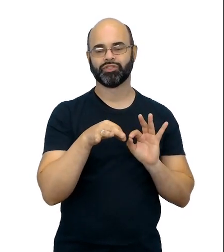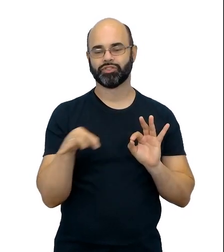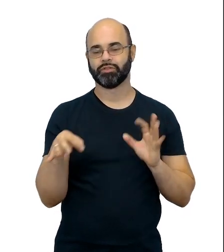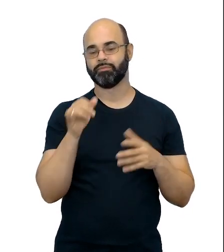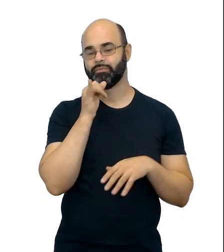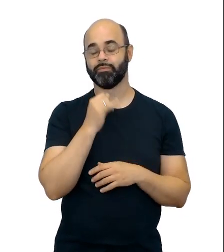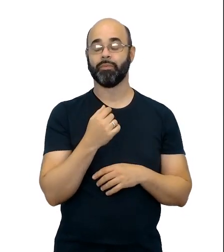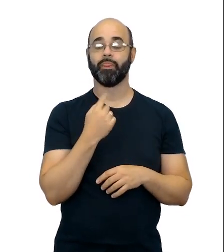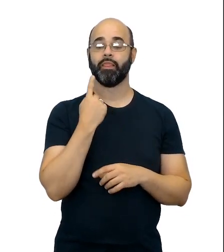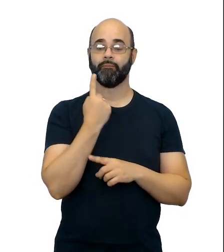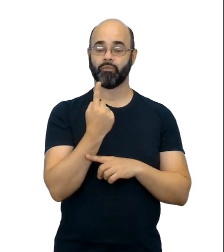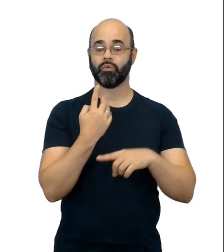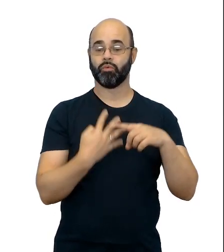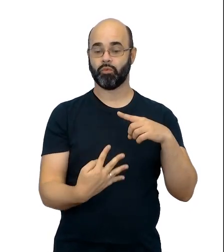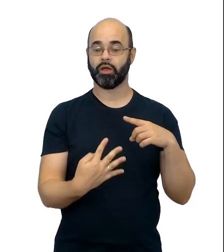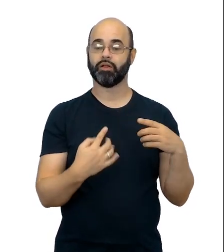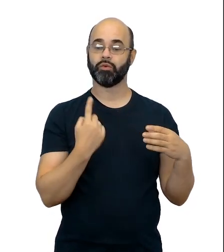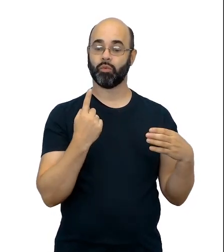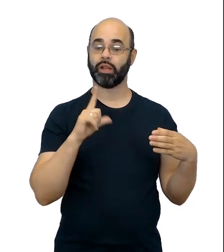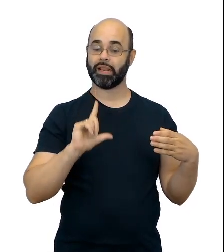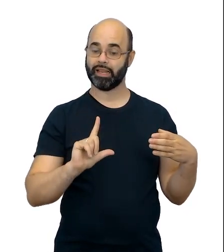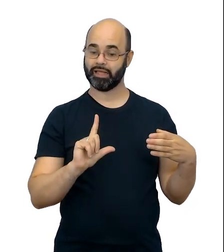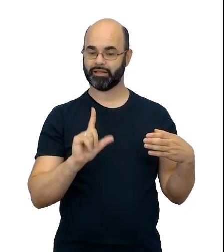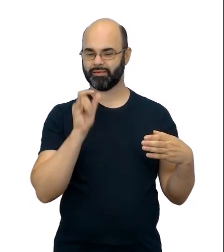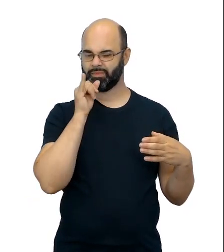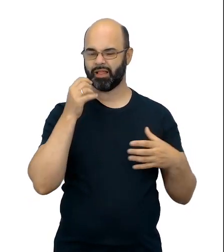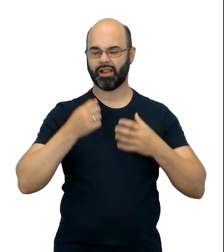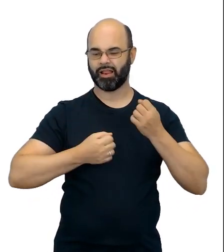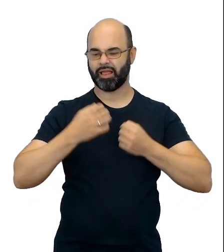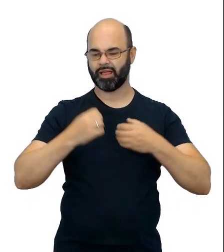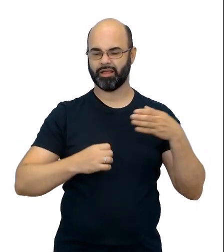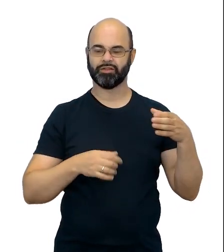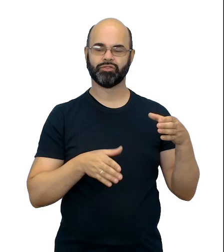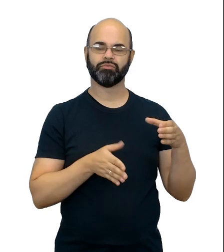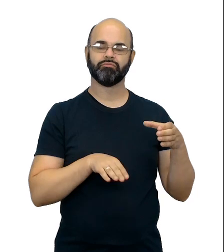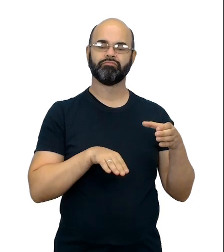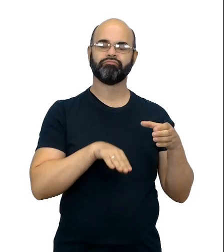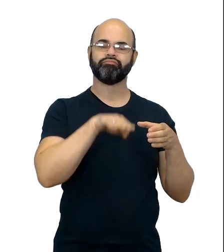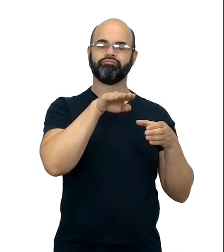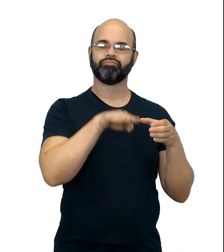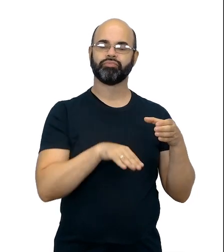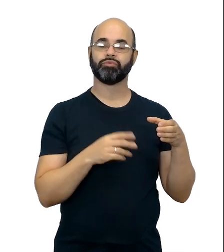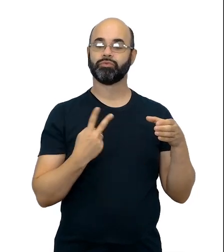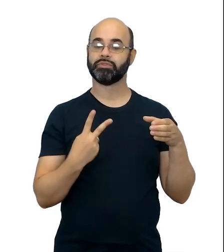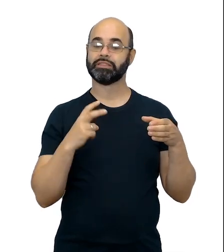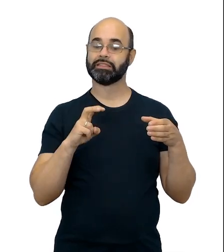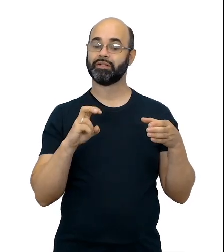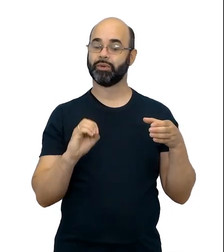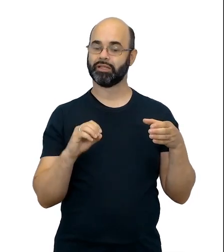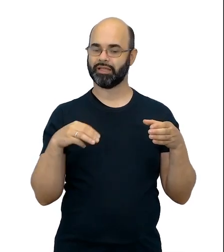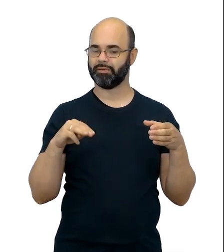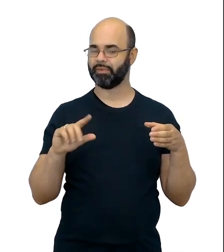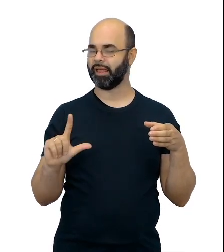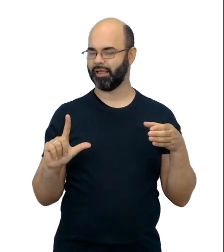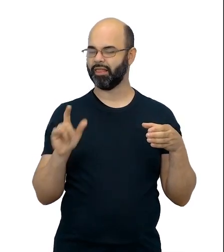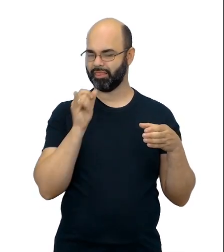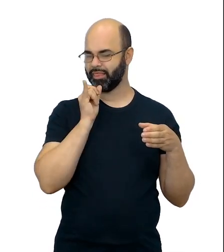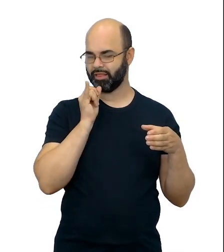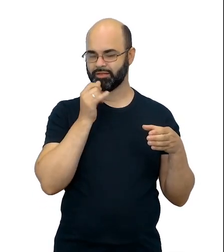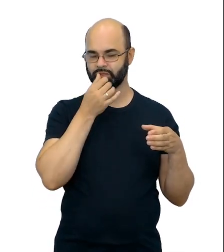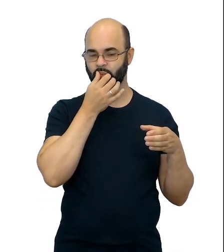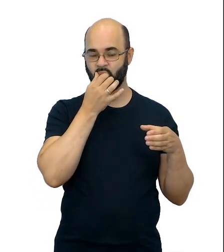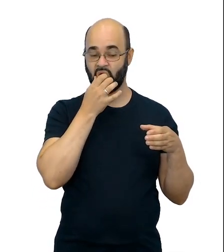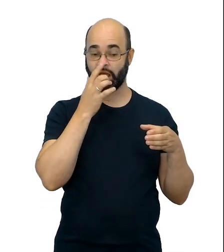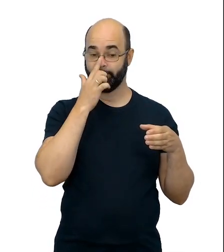1/4 de um litro do litro de leite, né, que é 250 ml, que corresponde a 250 ml, aqui